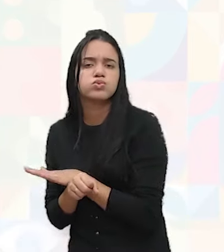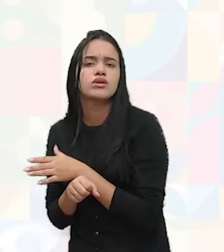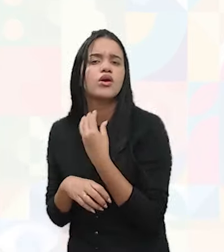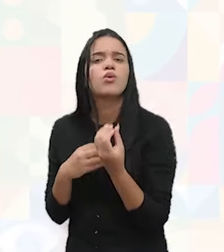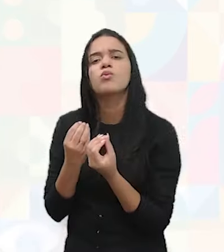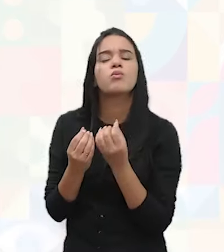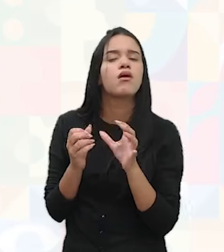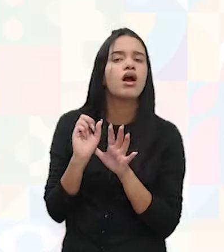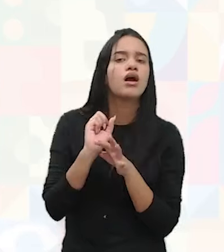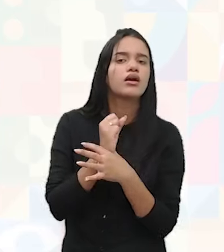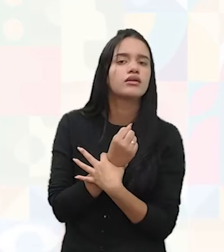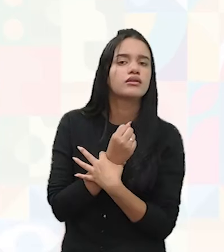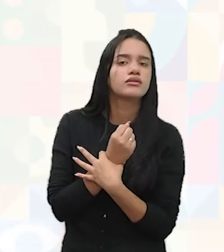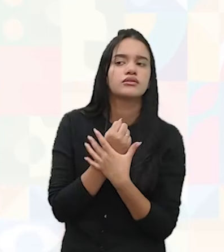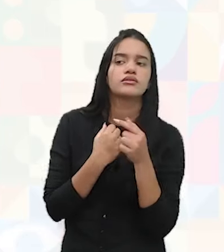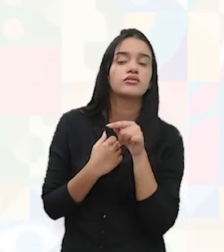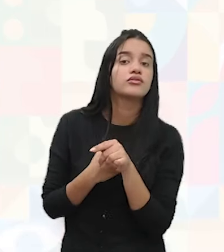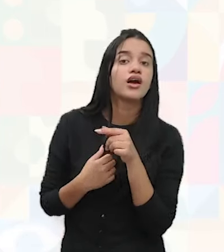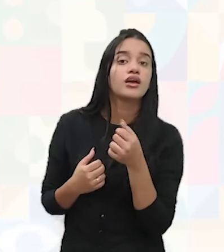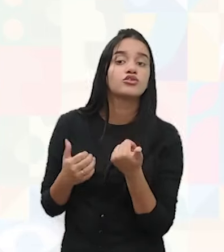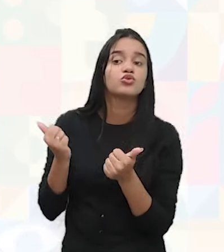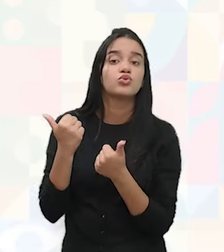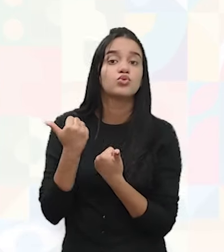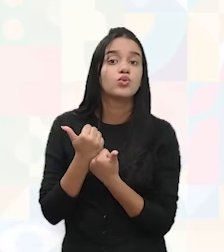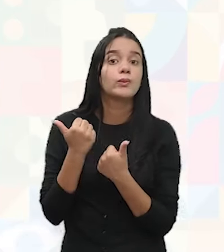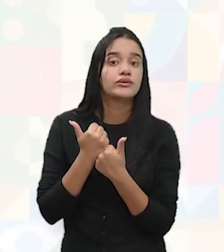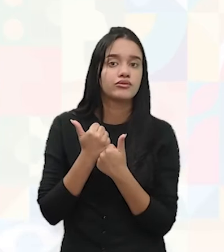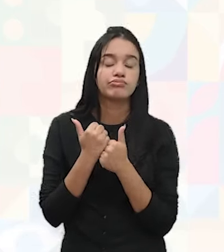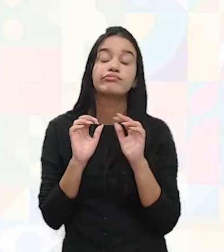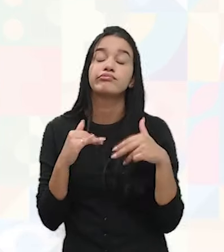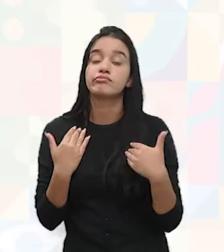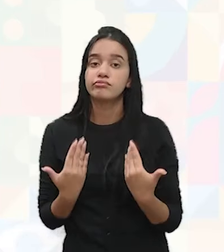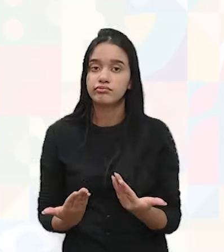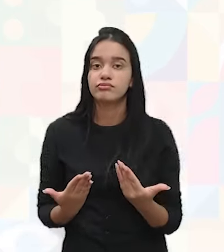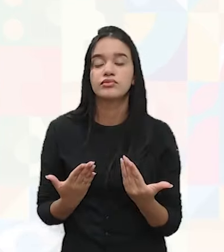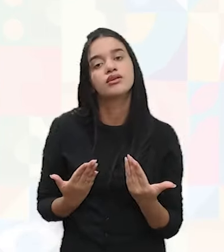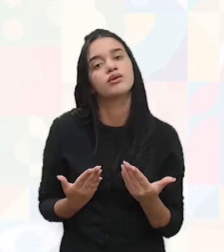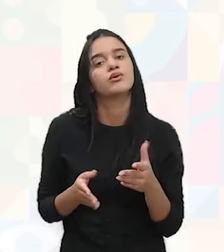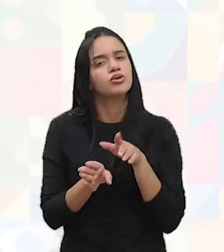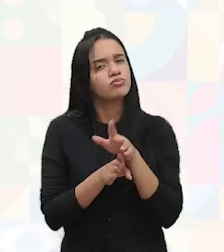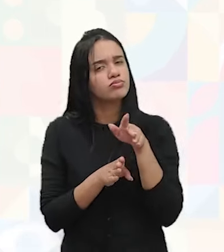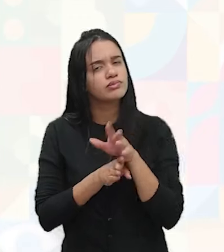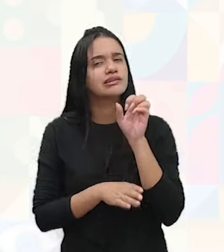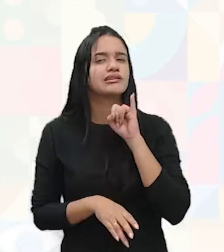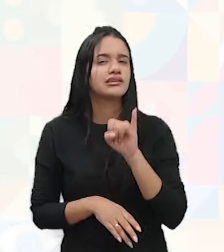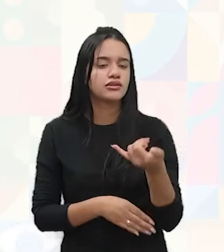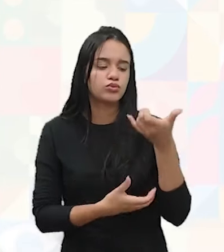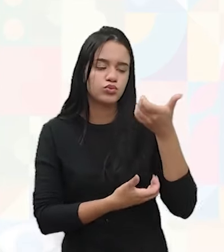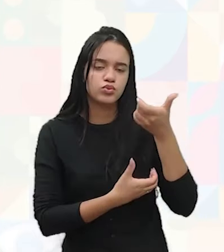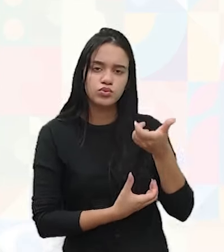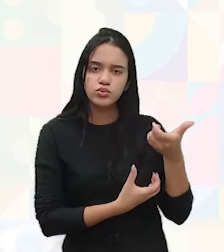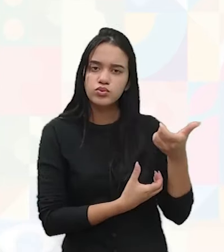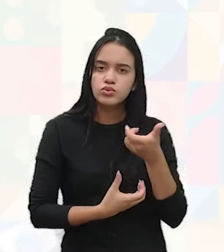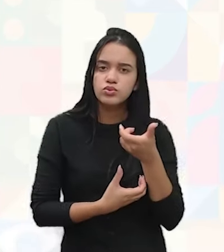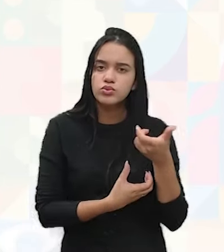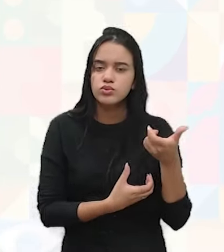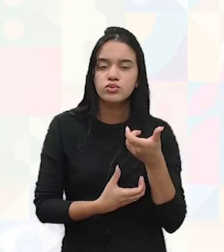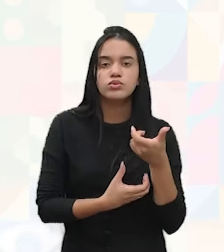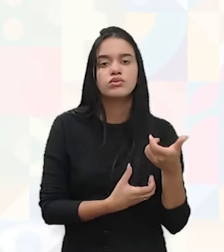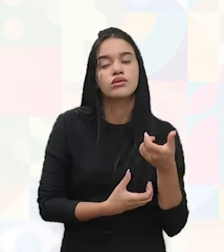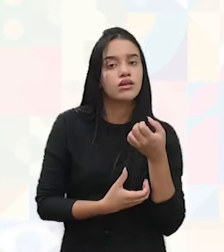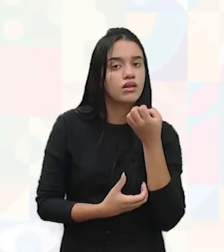vai garantir que aquele agente extintor ele foi substituído então a recomendação se o seu extintor tá Vencido o que que você pode fazer você